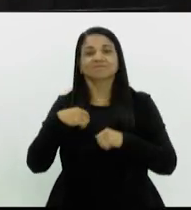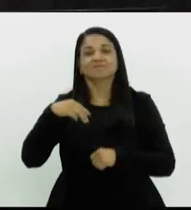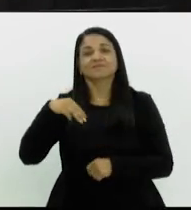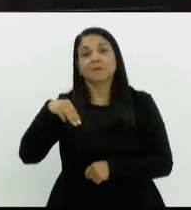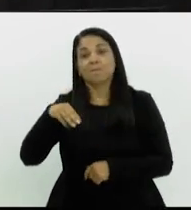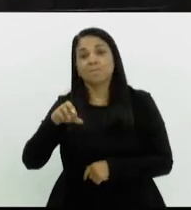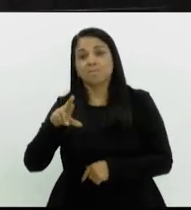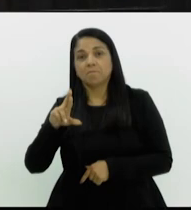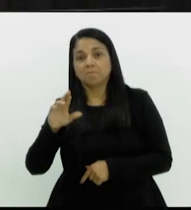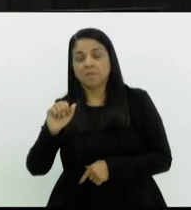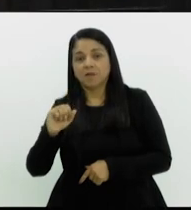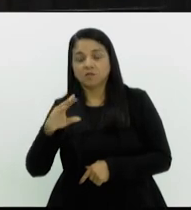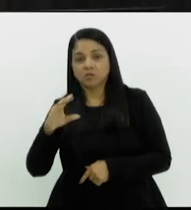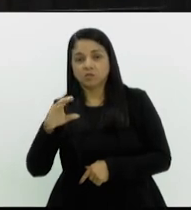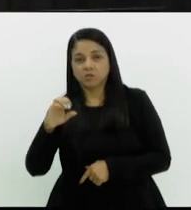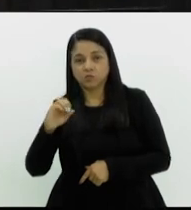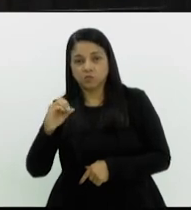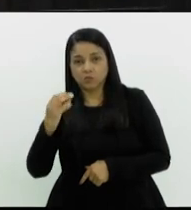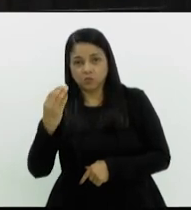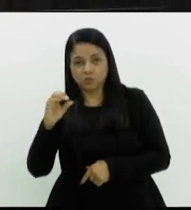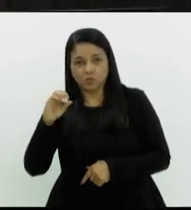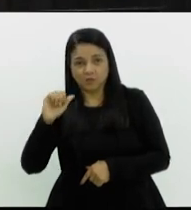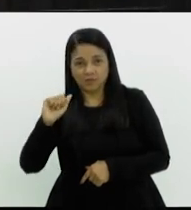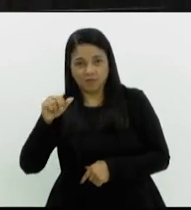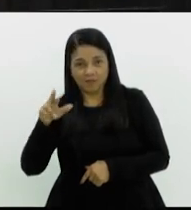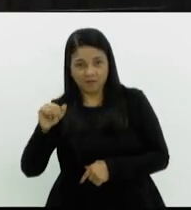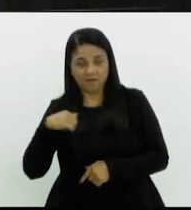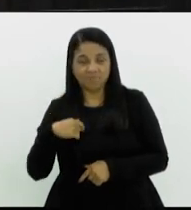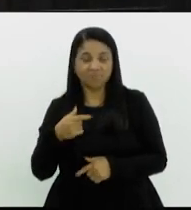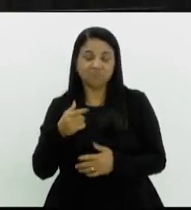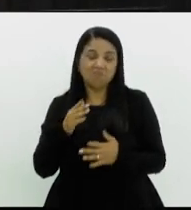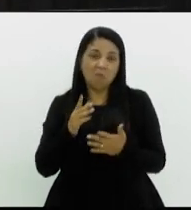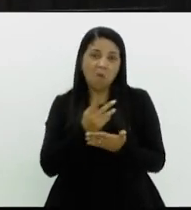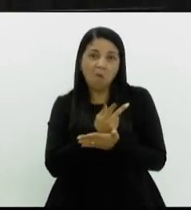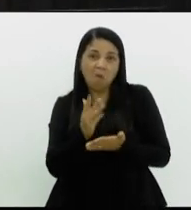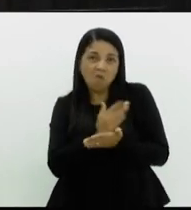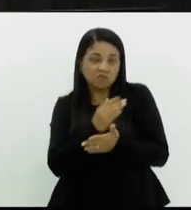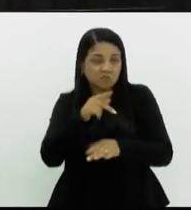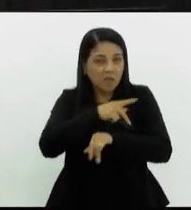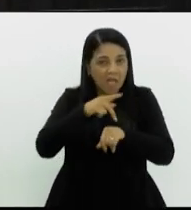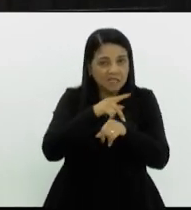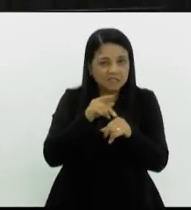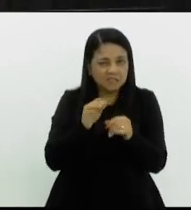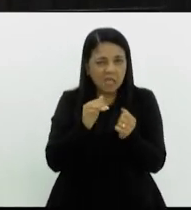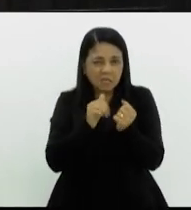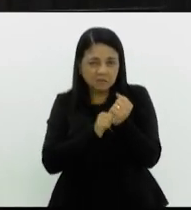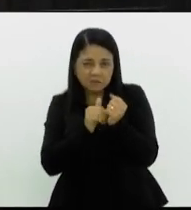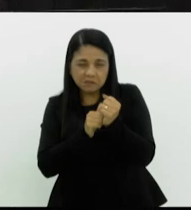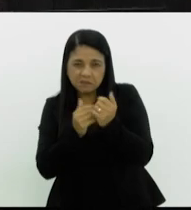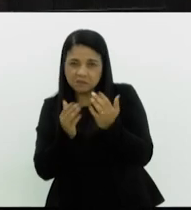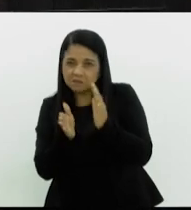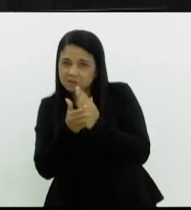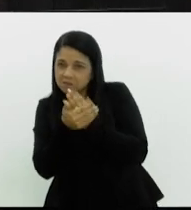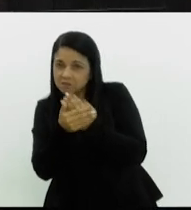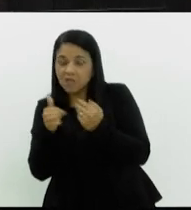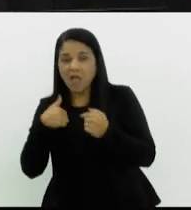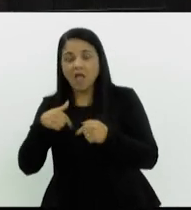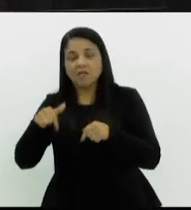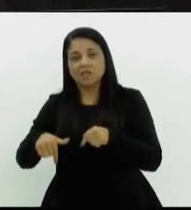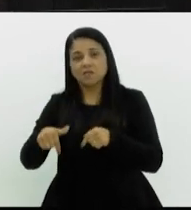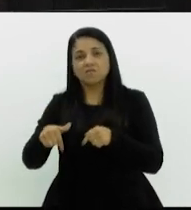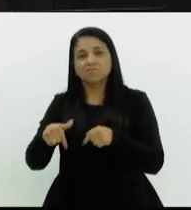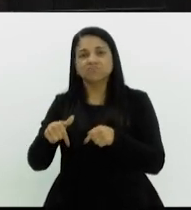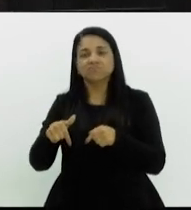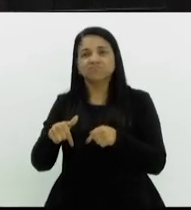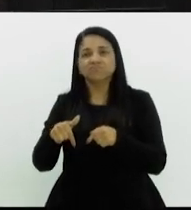países é secreta, em outras é discreta. Aqui é discreta. Eu posso dizer que sou maçom, Sveiter também, seria um segredo de polichinelo, mas aqueles